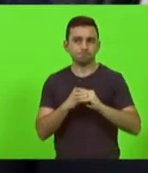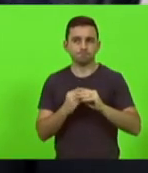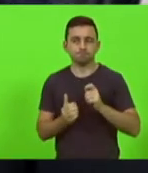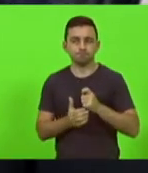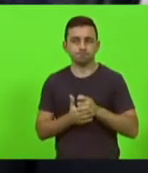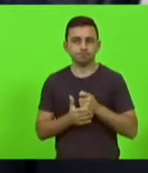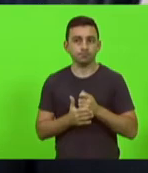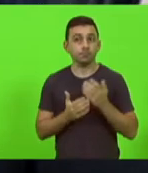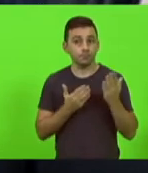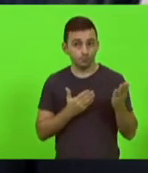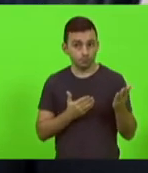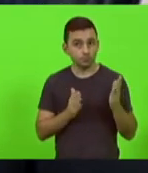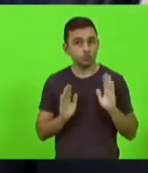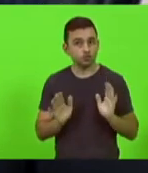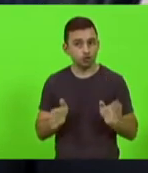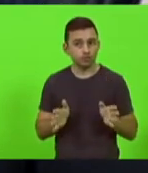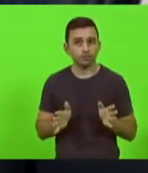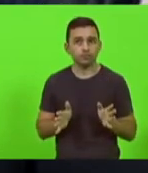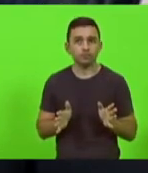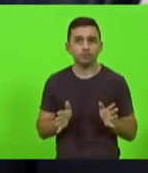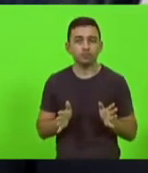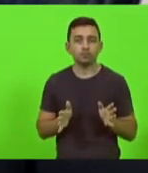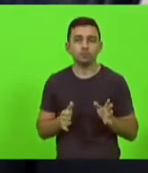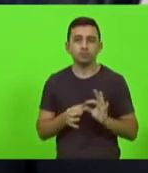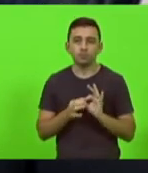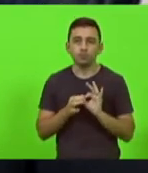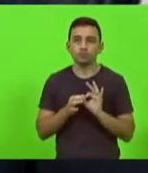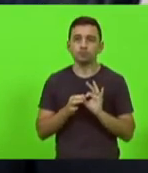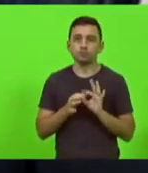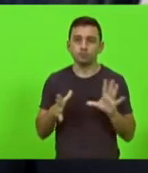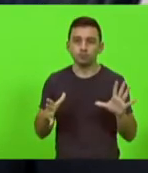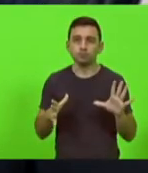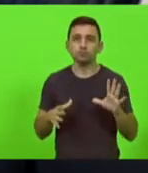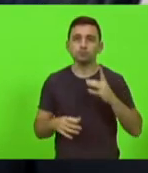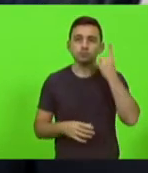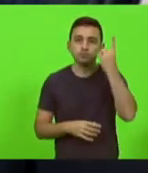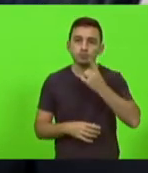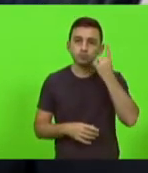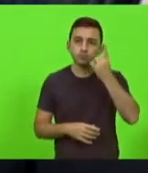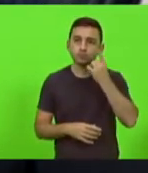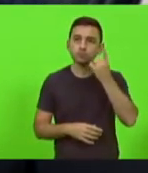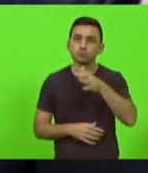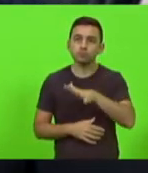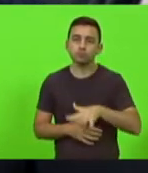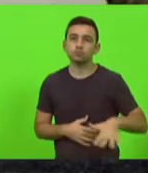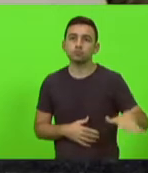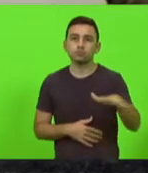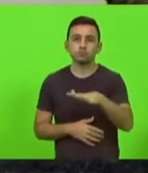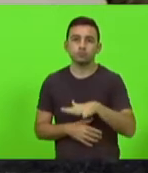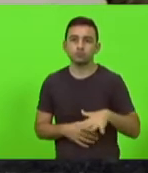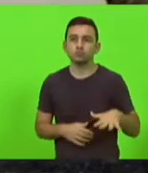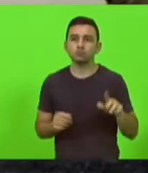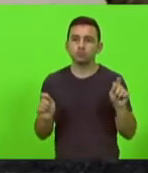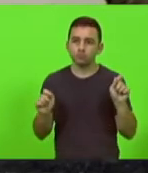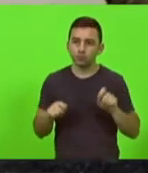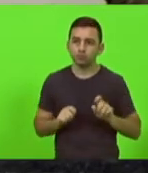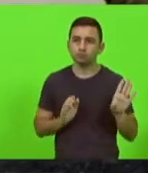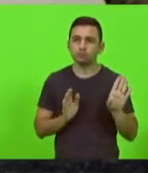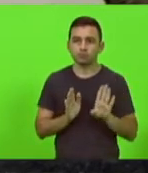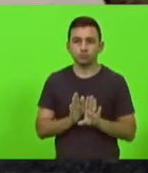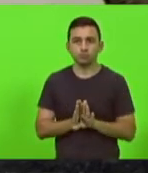que Vossa Excelência permitiu que os parlamentares fizessem chegar até os